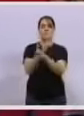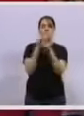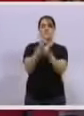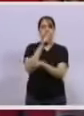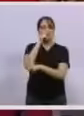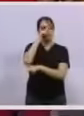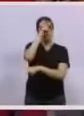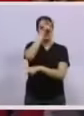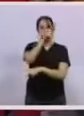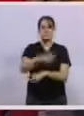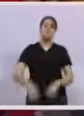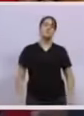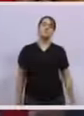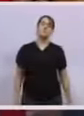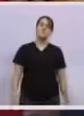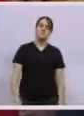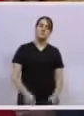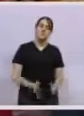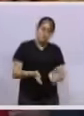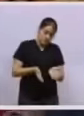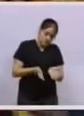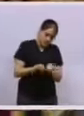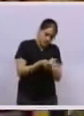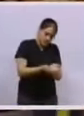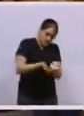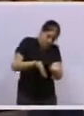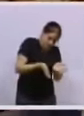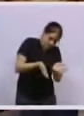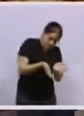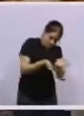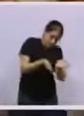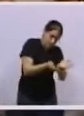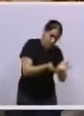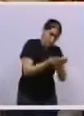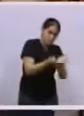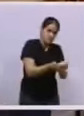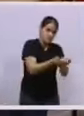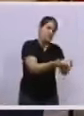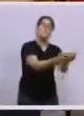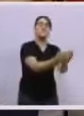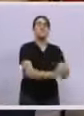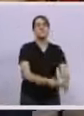o vento forte que me leva pra frente